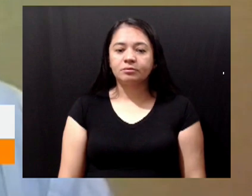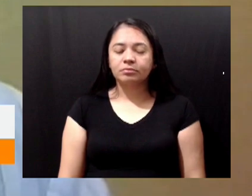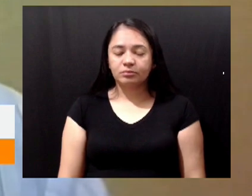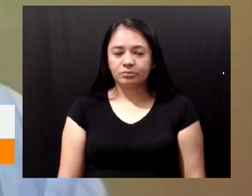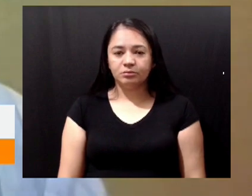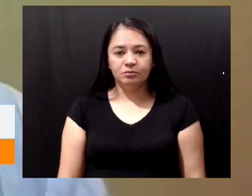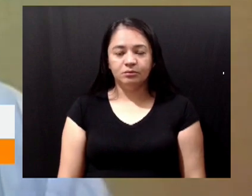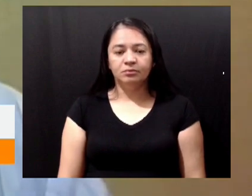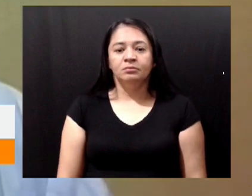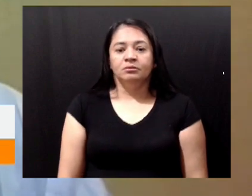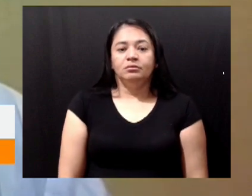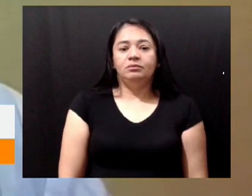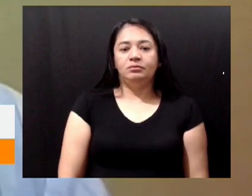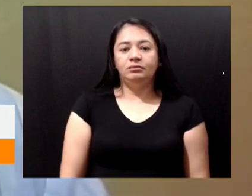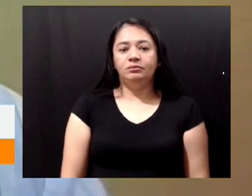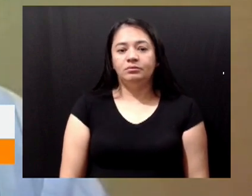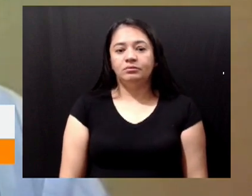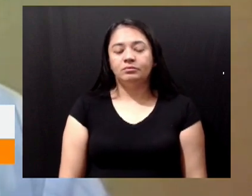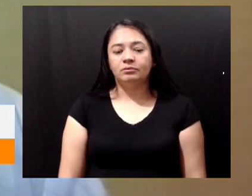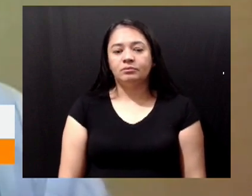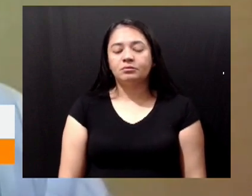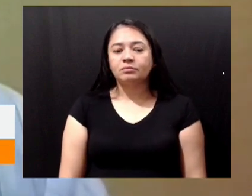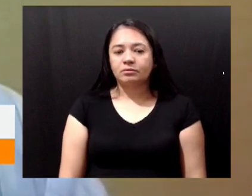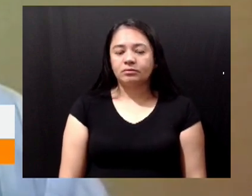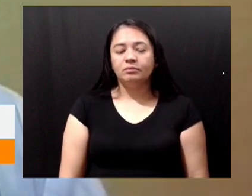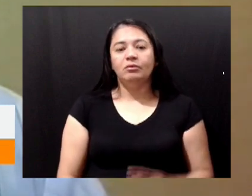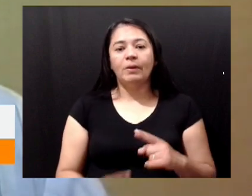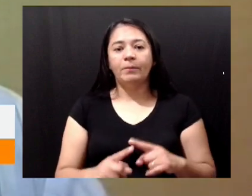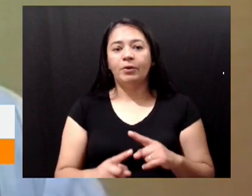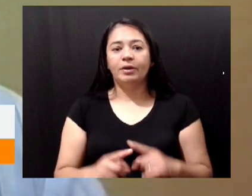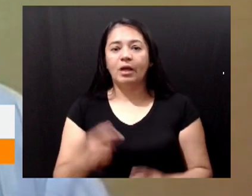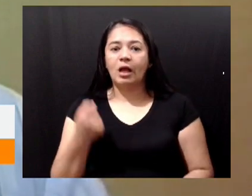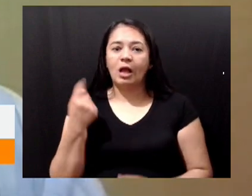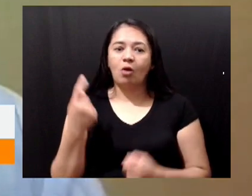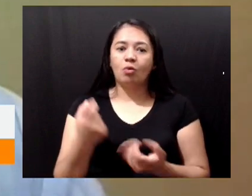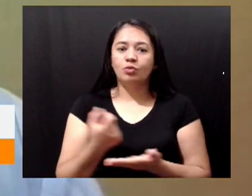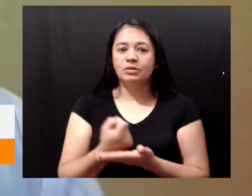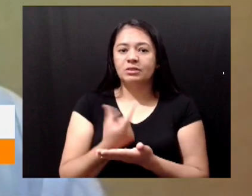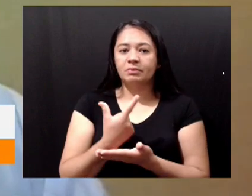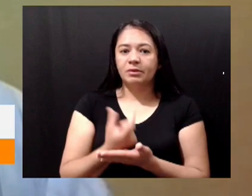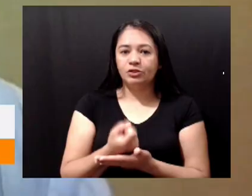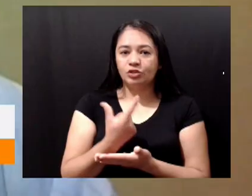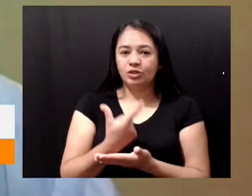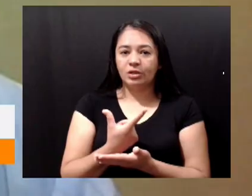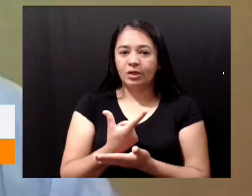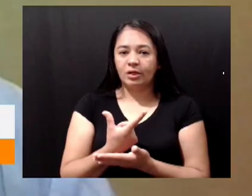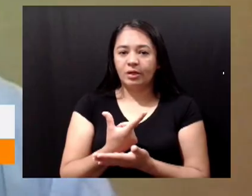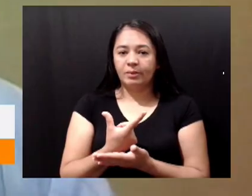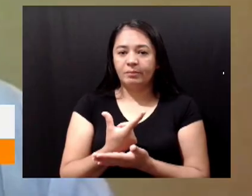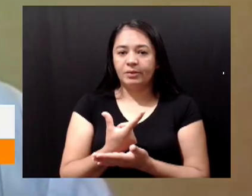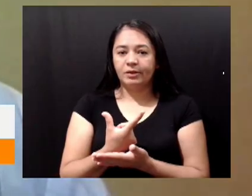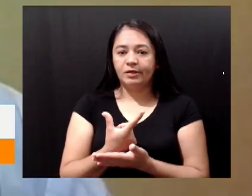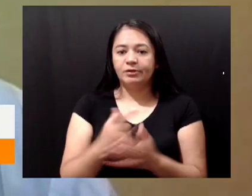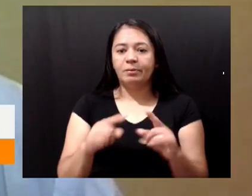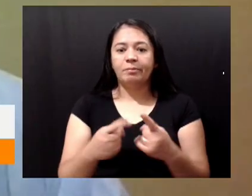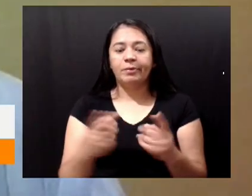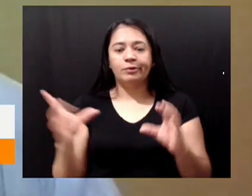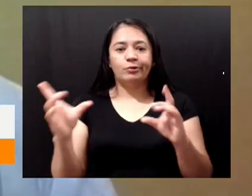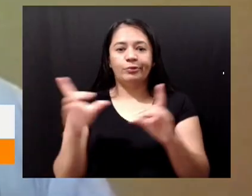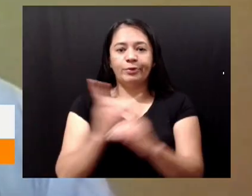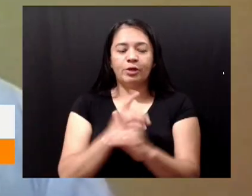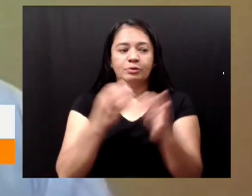a indicação de medicamentos sem o correto diagnóstico, sem